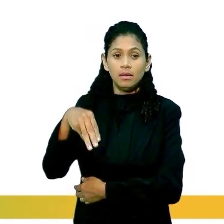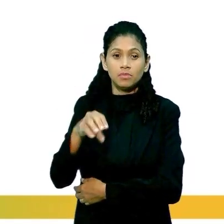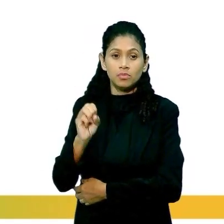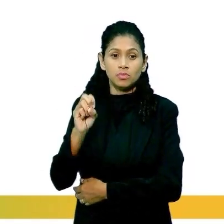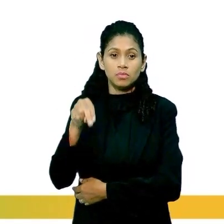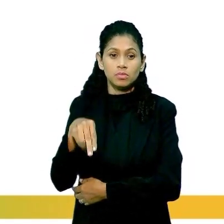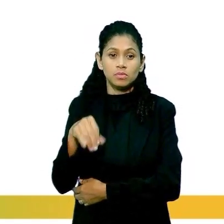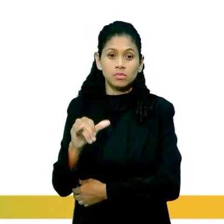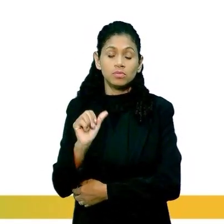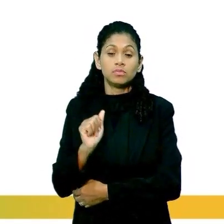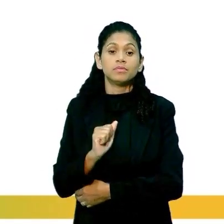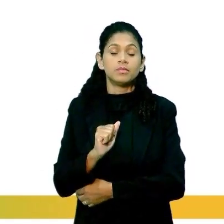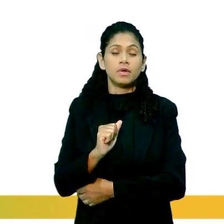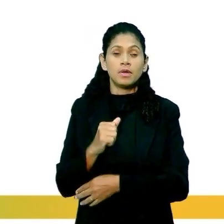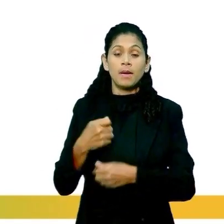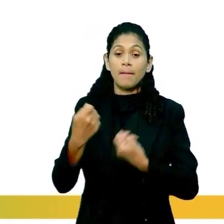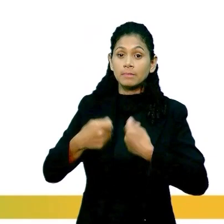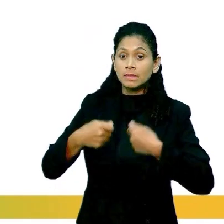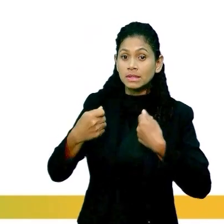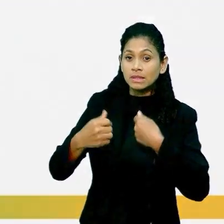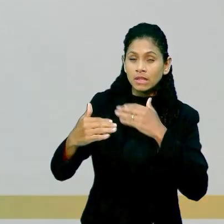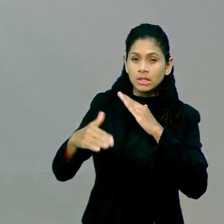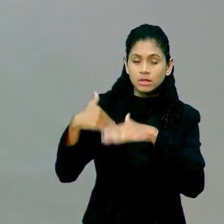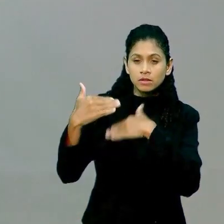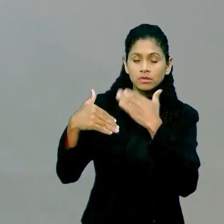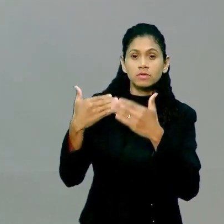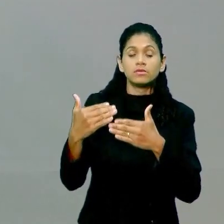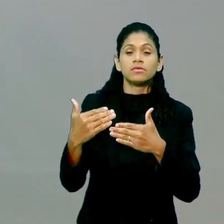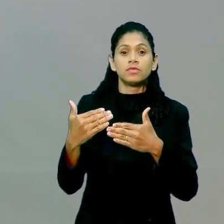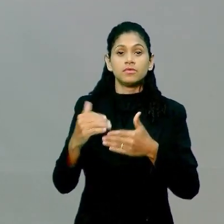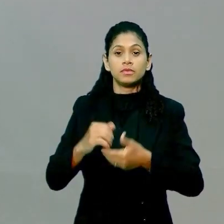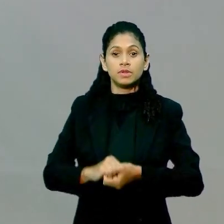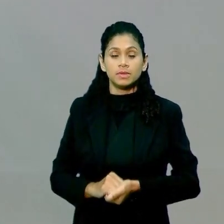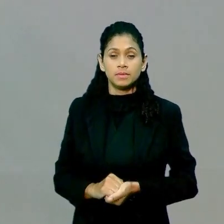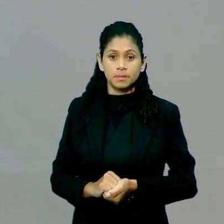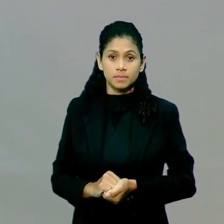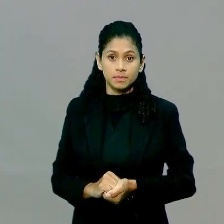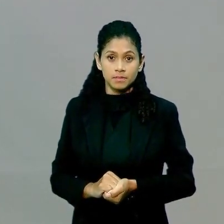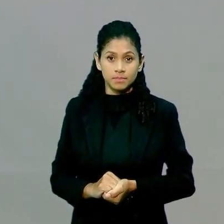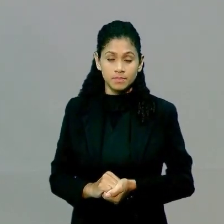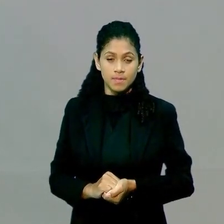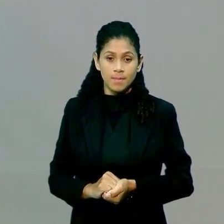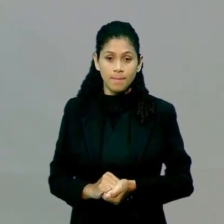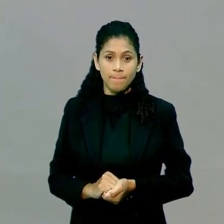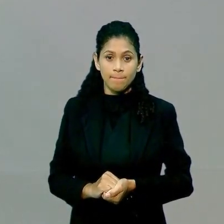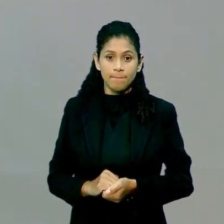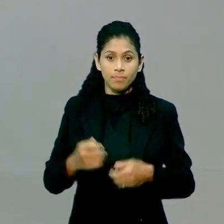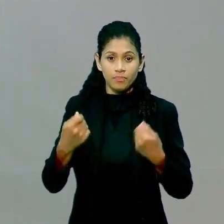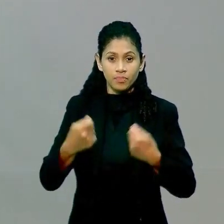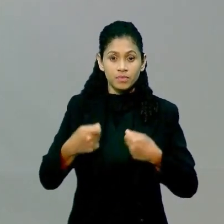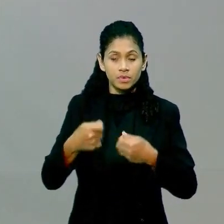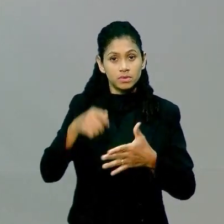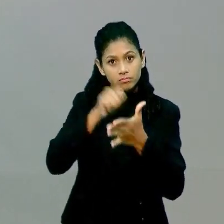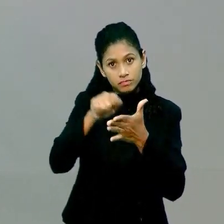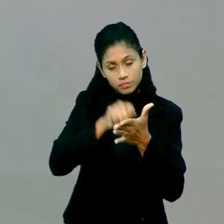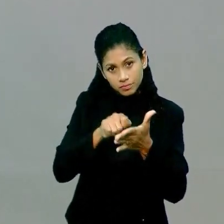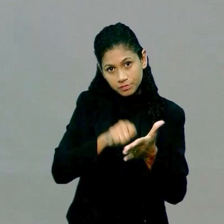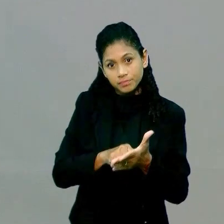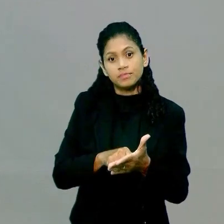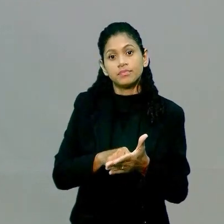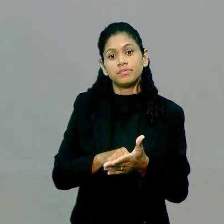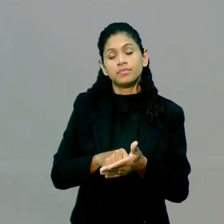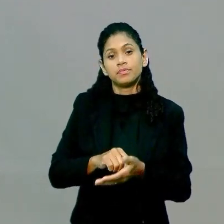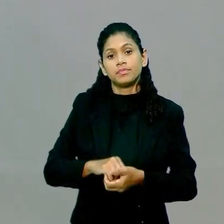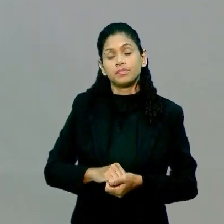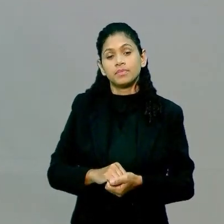necessárias para atingir seu objetivo. Então, qual é o primeiro passo que nós vimos agora há pouco? Eu preciso escrever a equação,